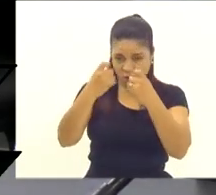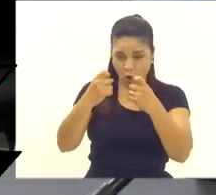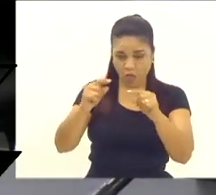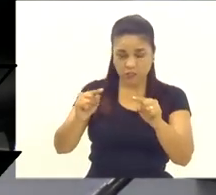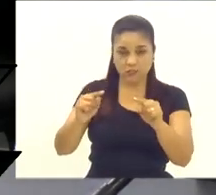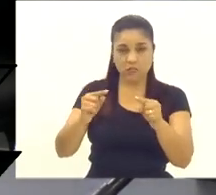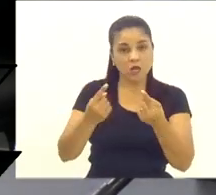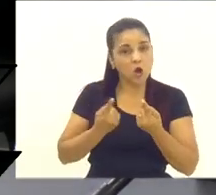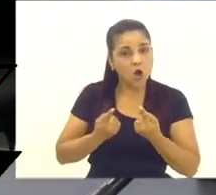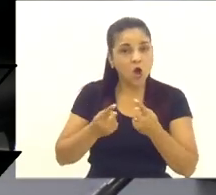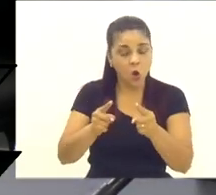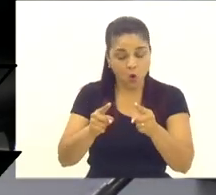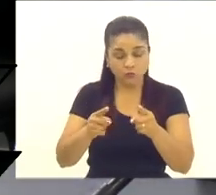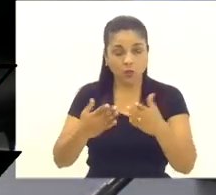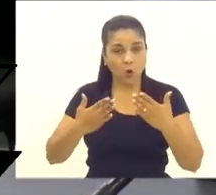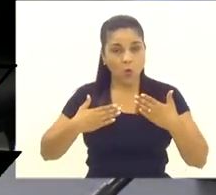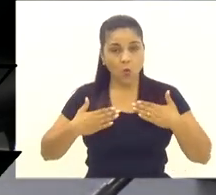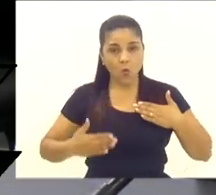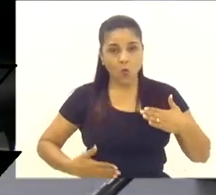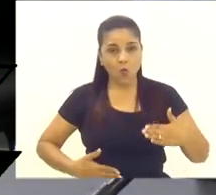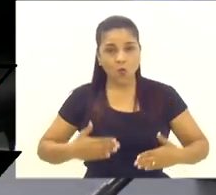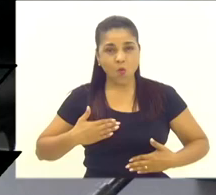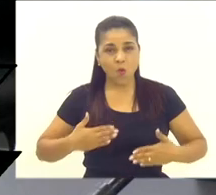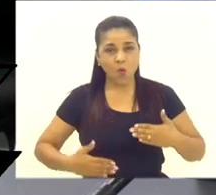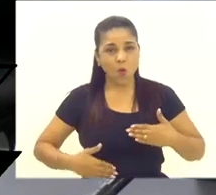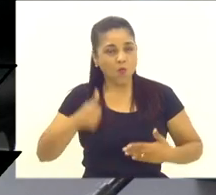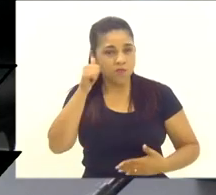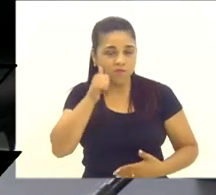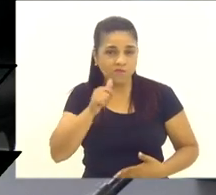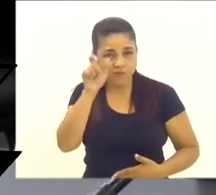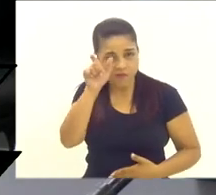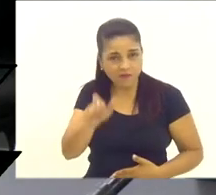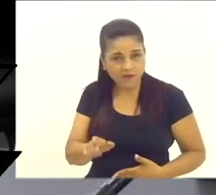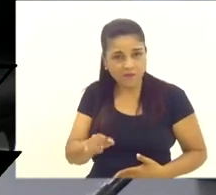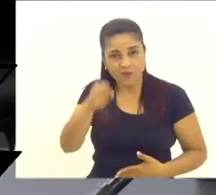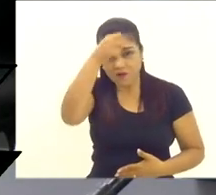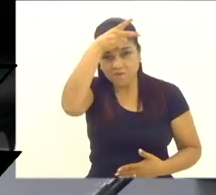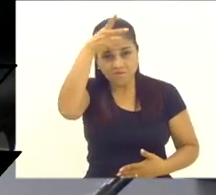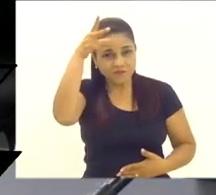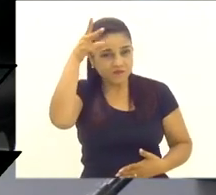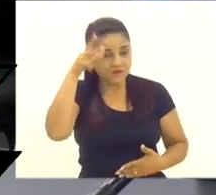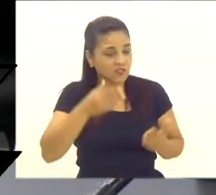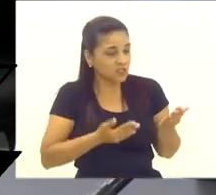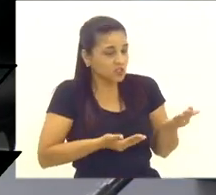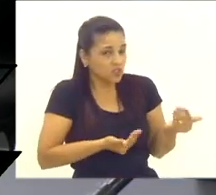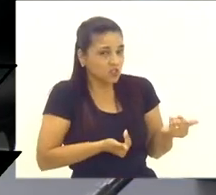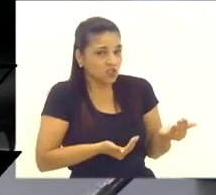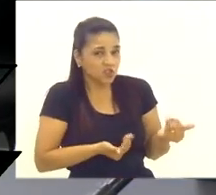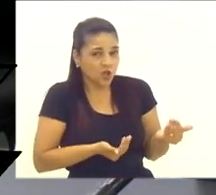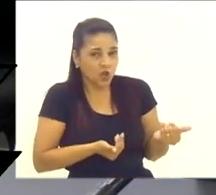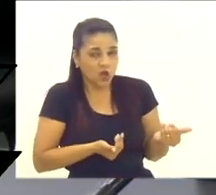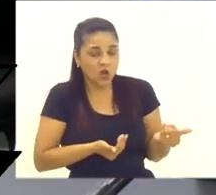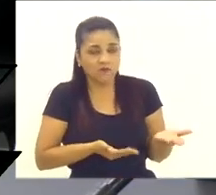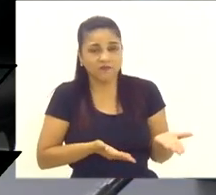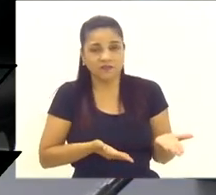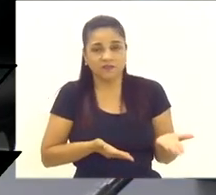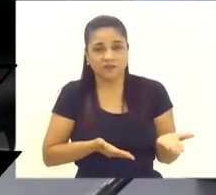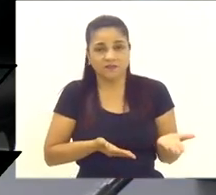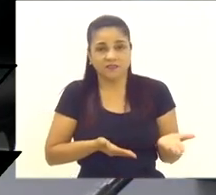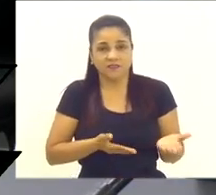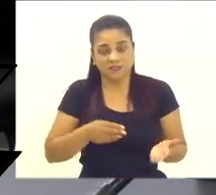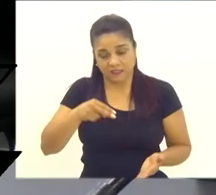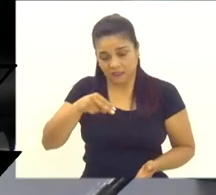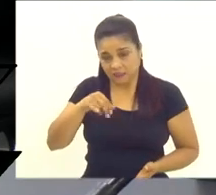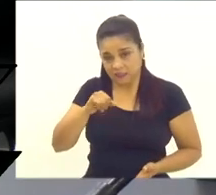direcionada ao corpo daquela mulher porque ela é uma mulher porque ela é uma mulher jovem porque né quando você fala